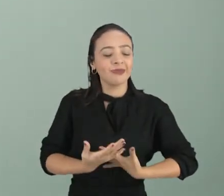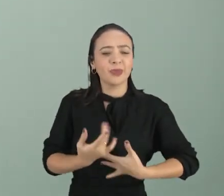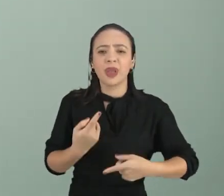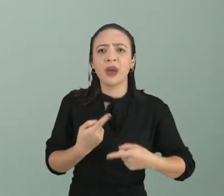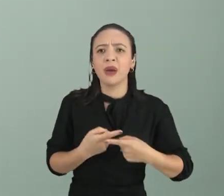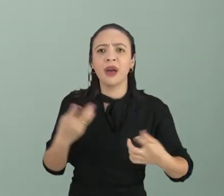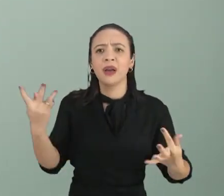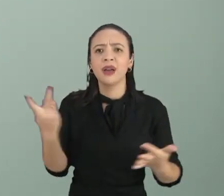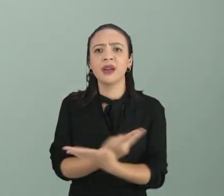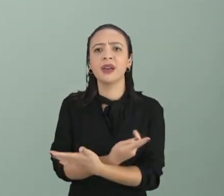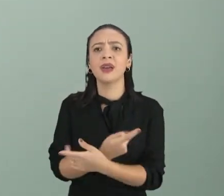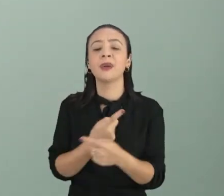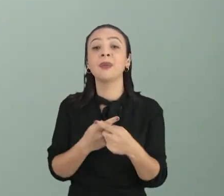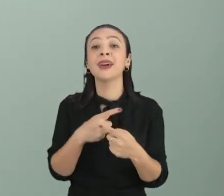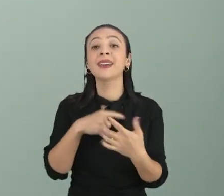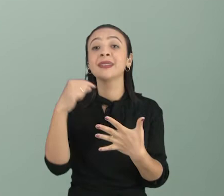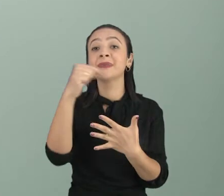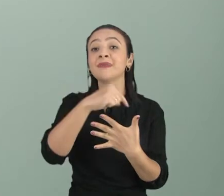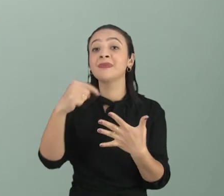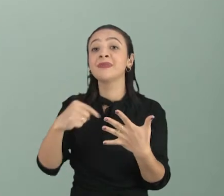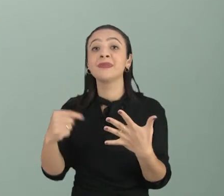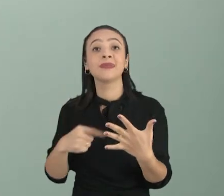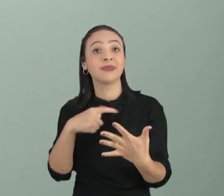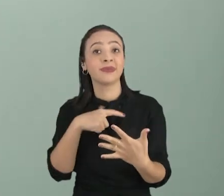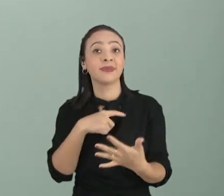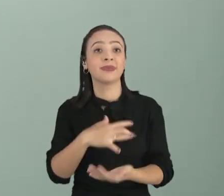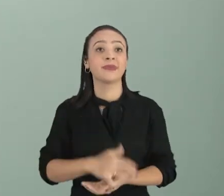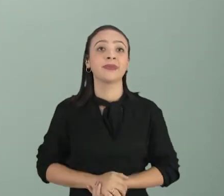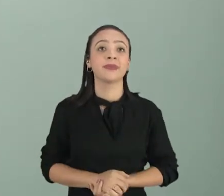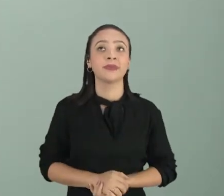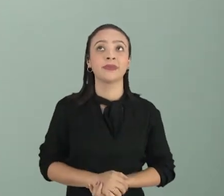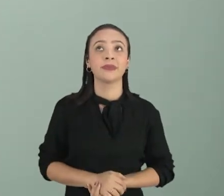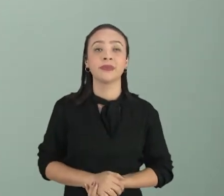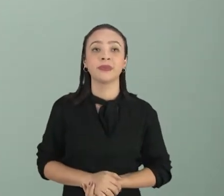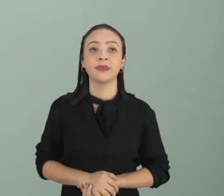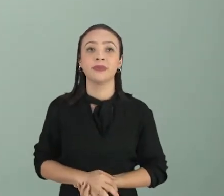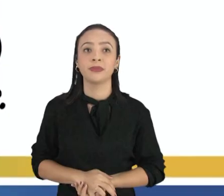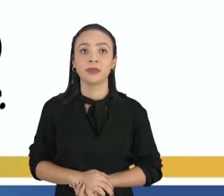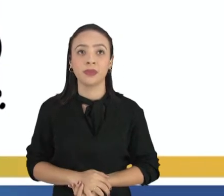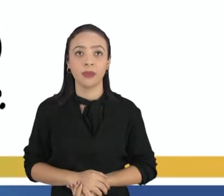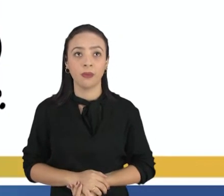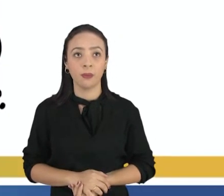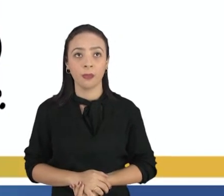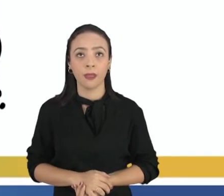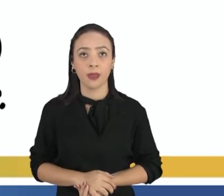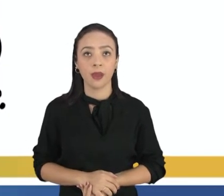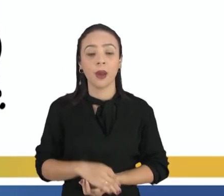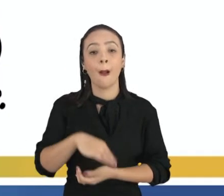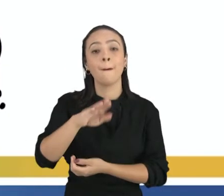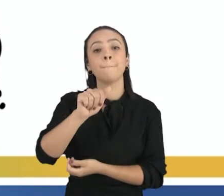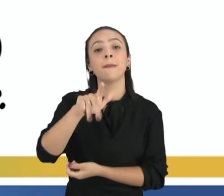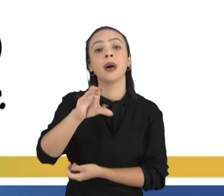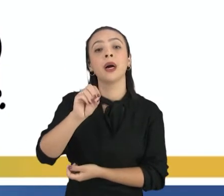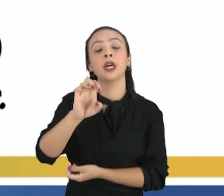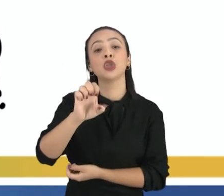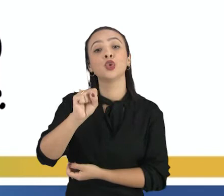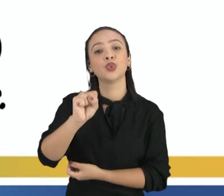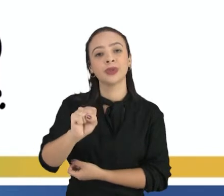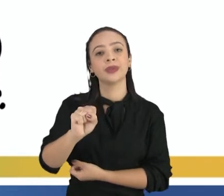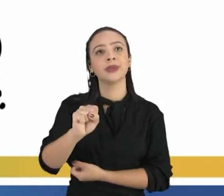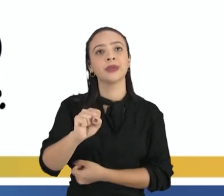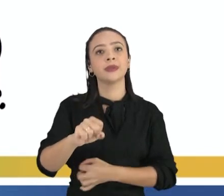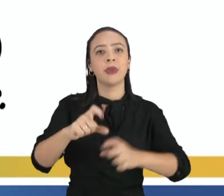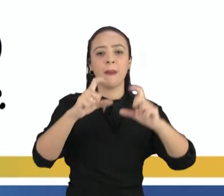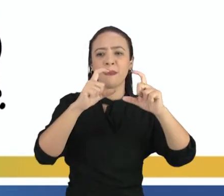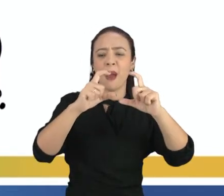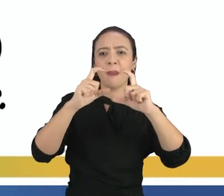acontece? Por conta dos elementos que elas possuem. Vamos lá. Os balões, gente. Os balões é